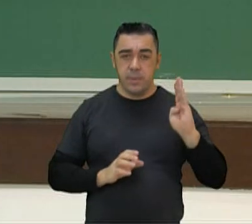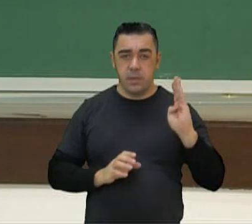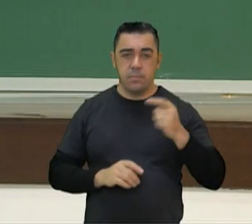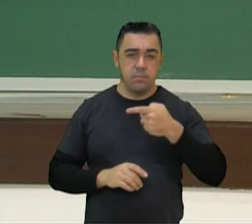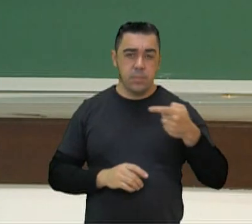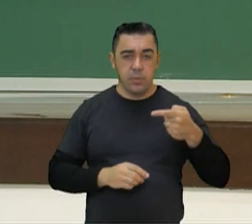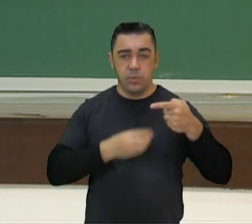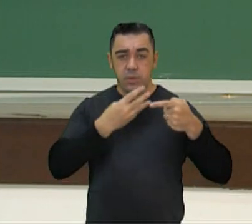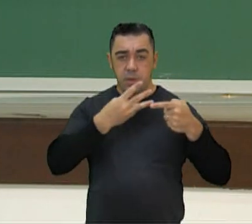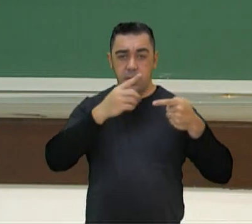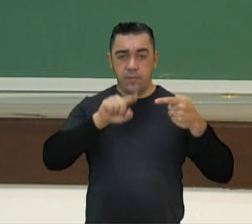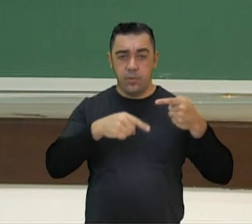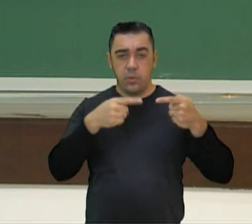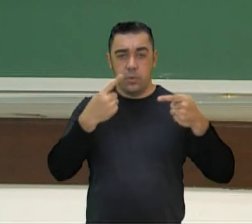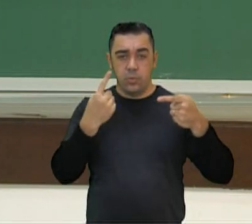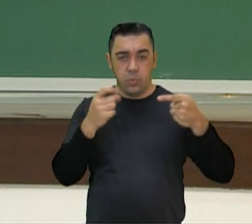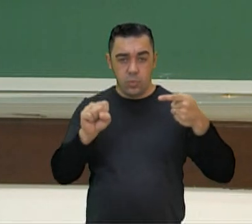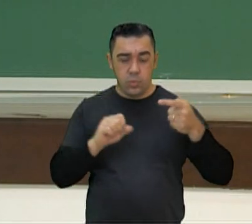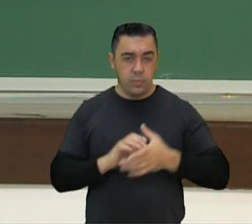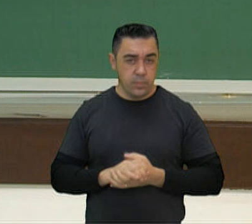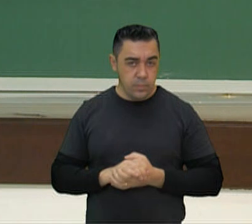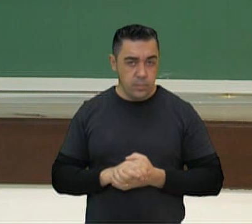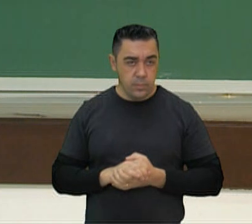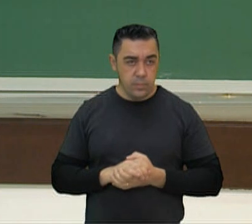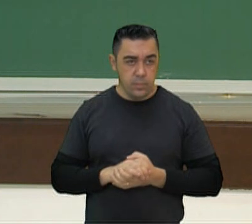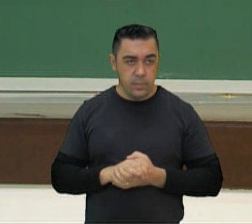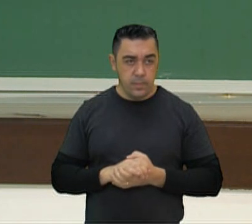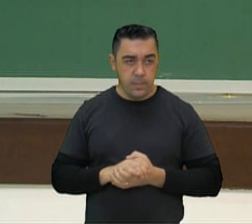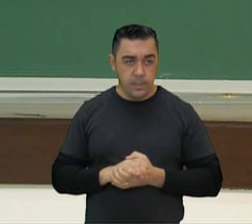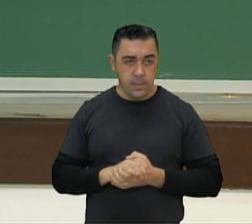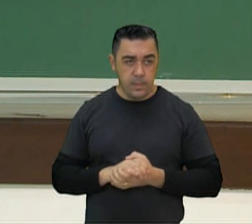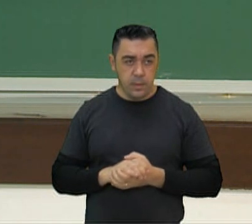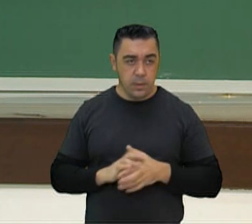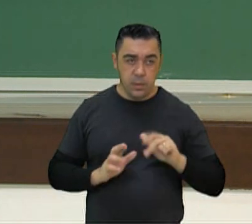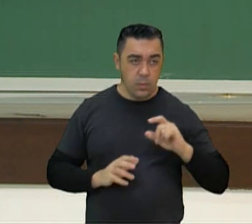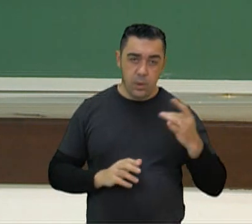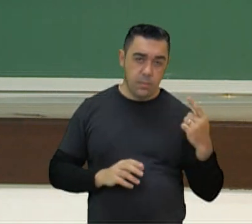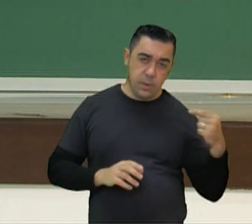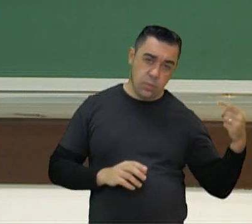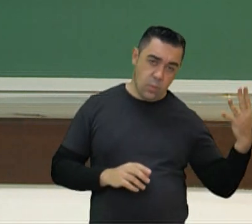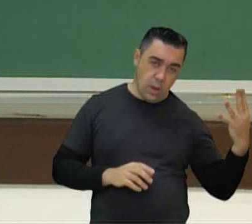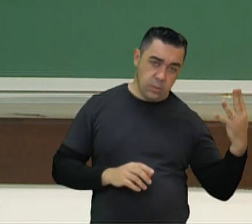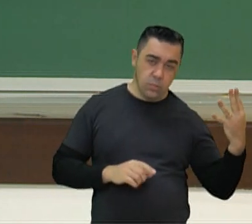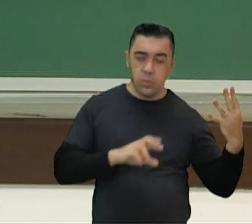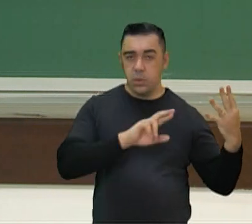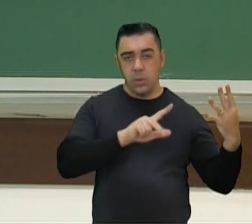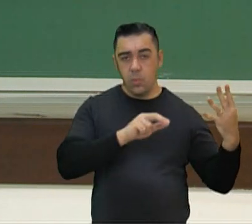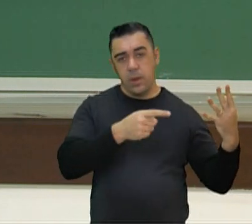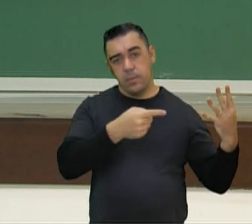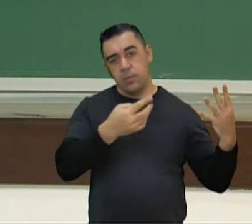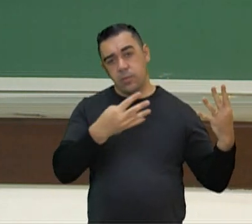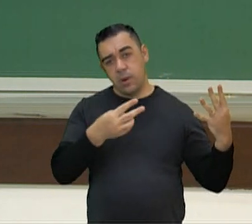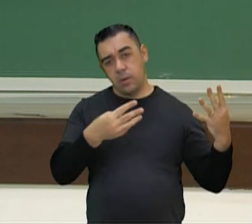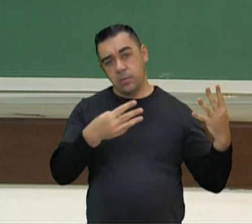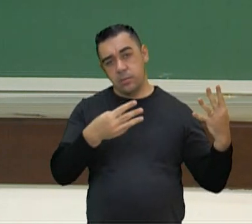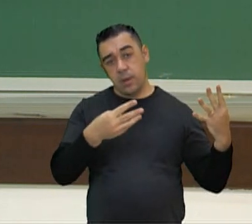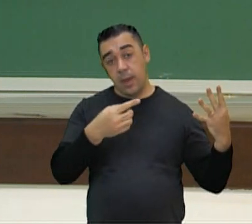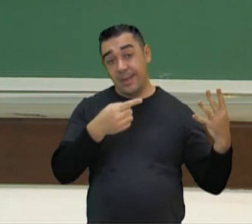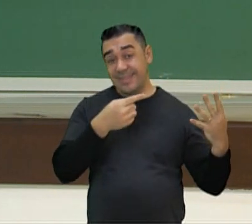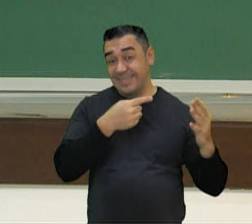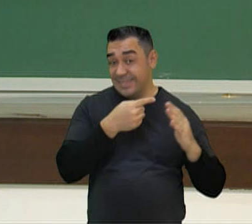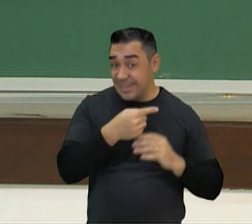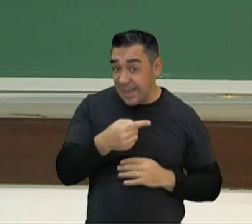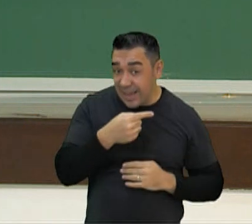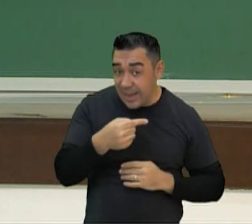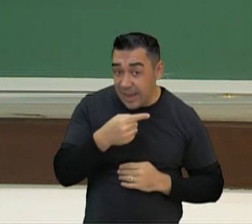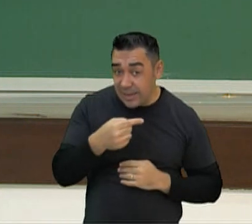letra B, menos 3,18. Não é 4 e não é 3, negativo. Não esqueça do